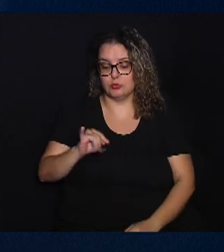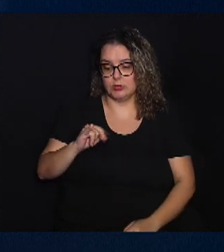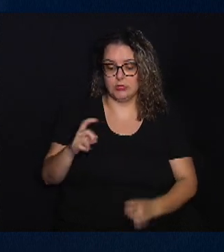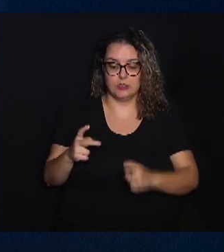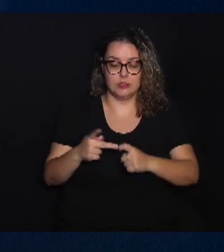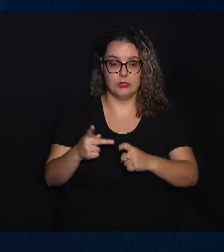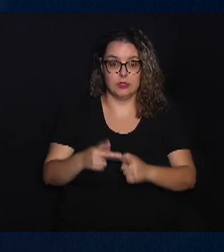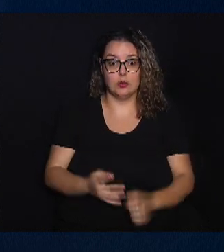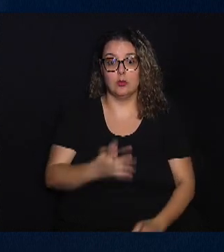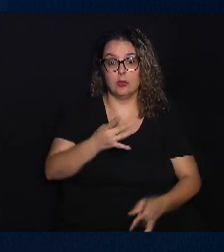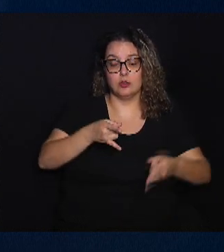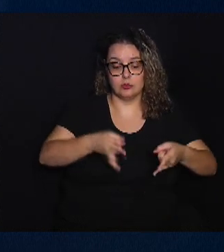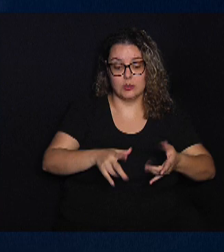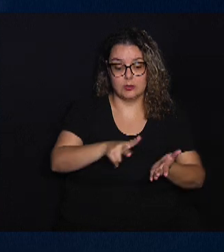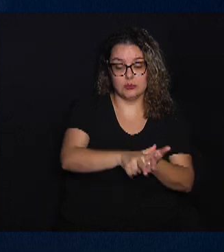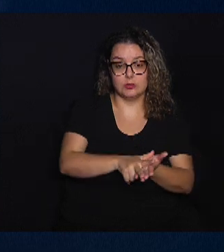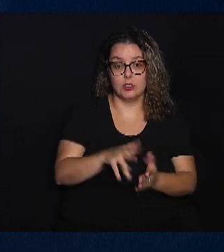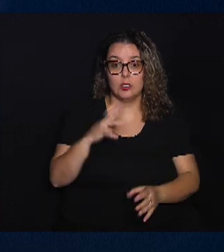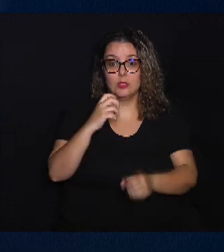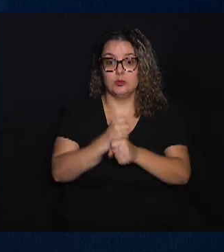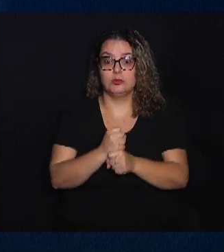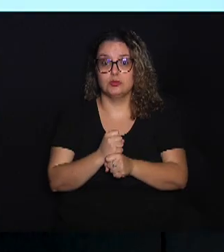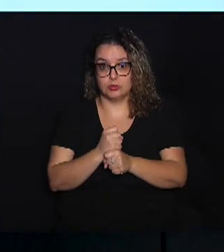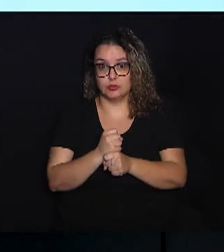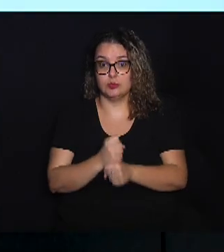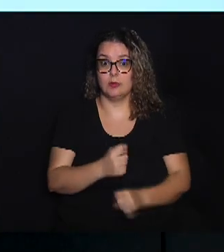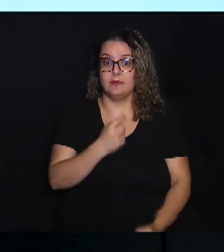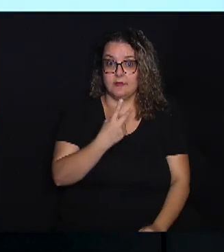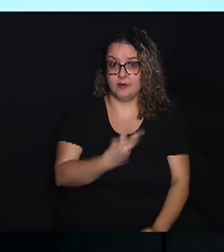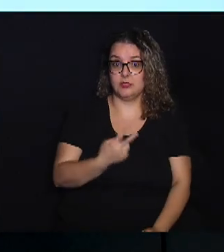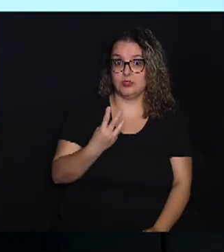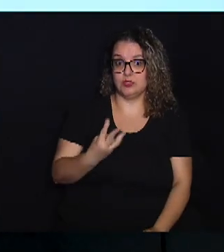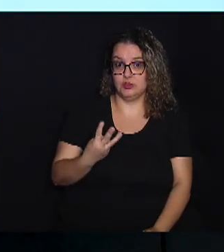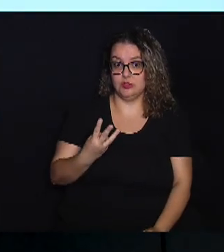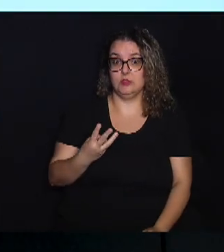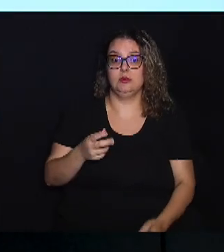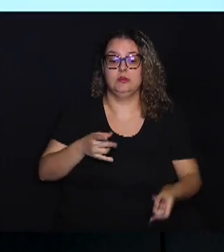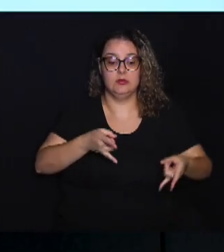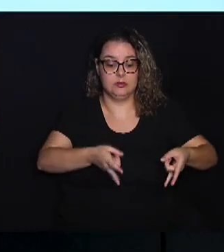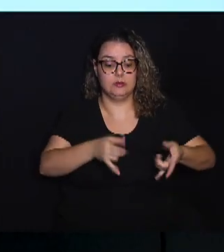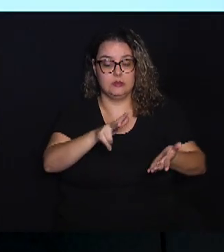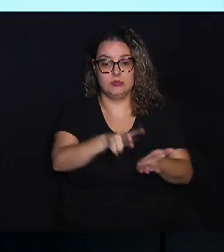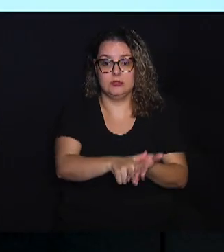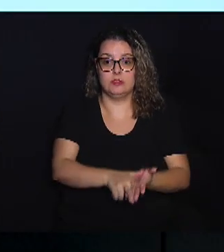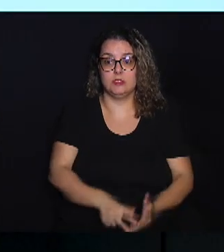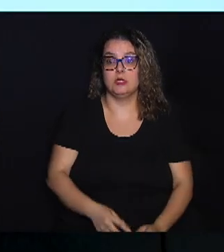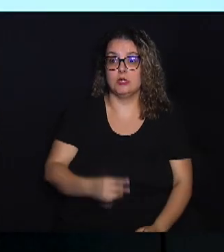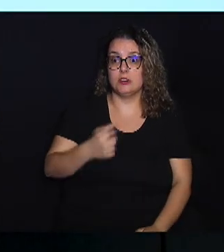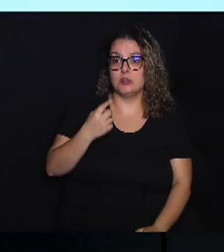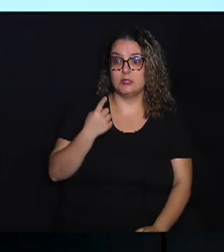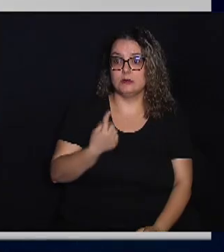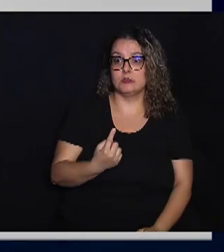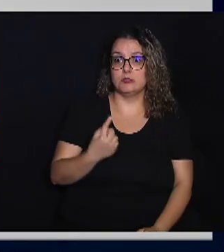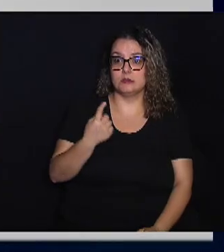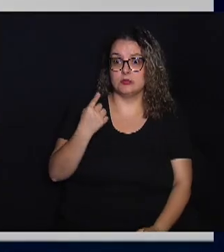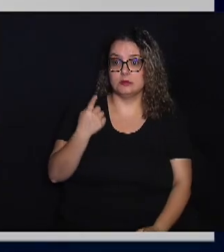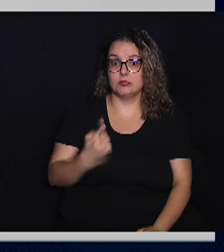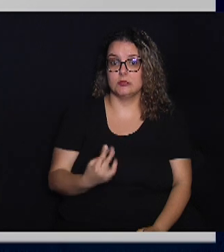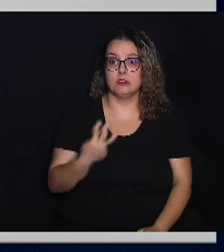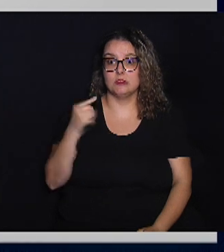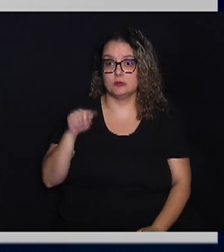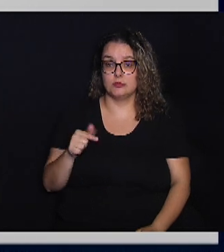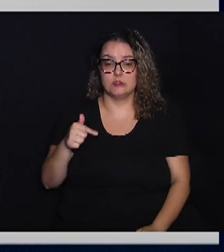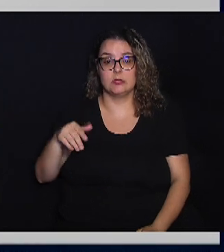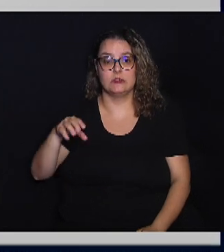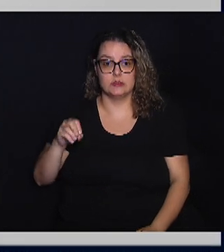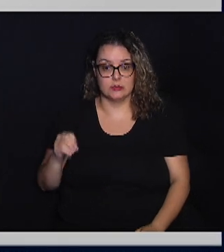de UTI adulto, totalizando 23 leitos, e contrata 6.700 procedimentos cirúrgicos. Além de